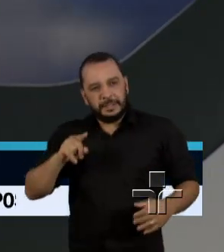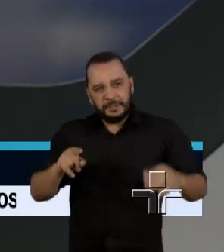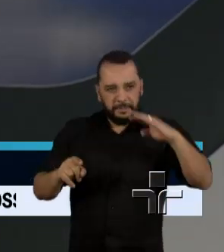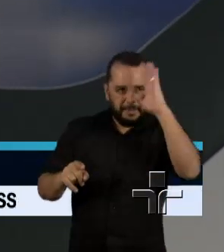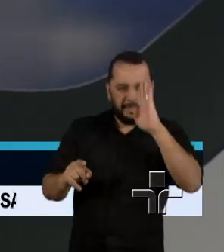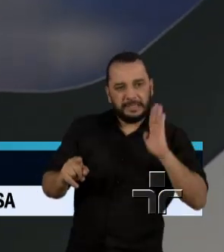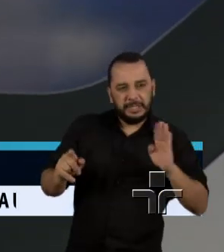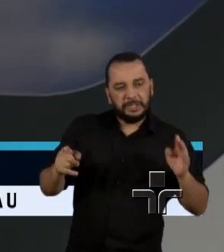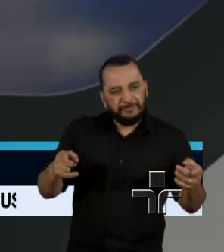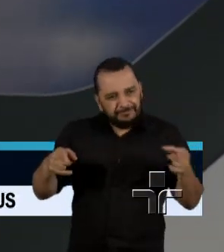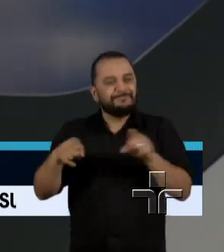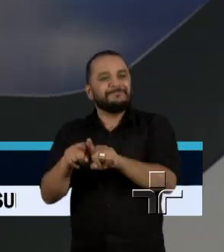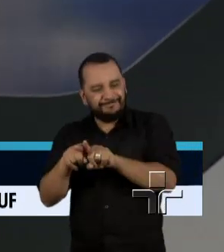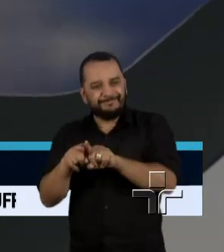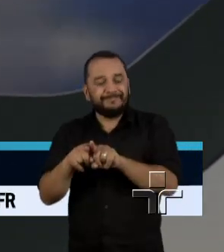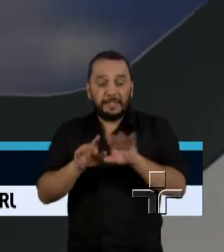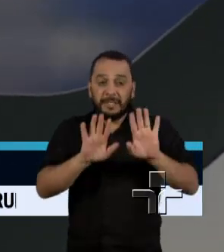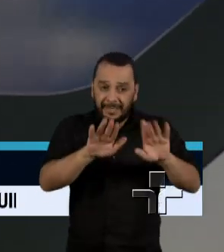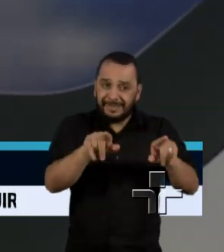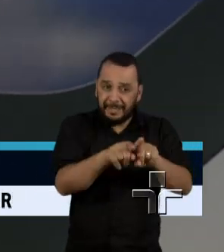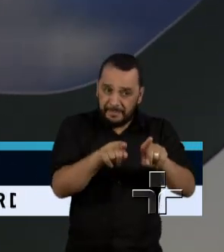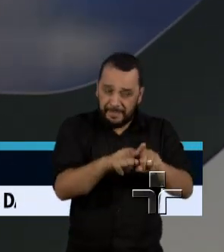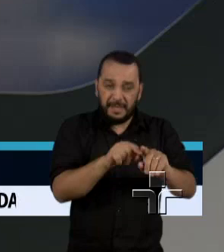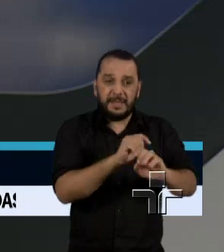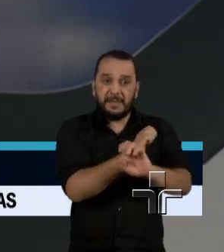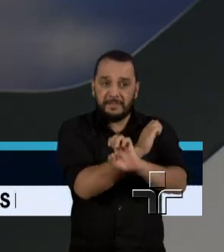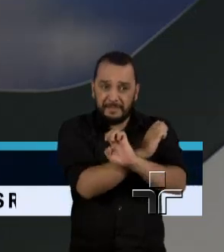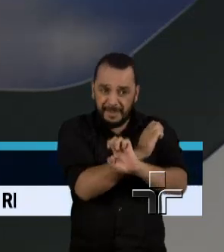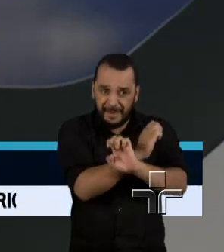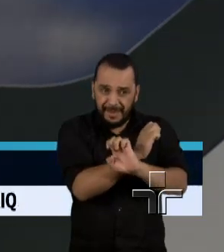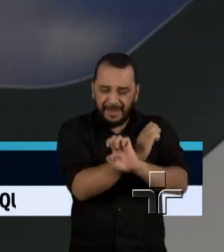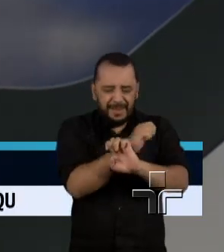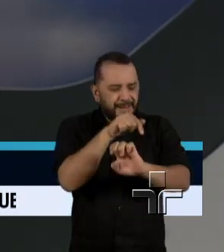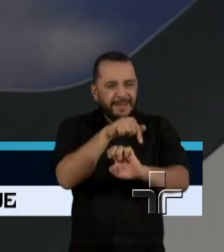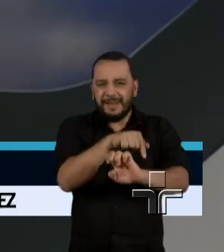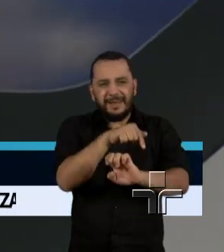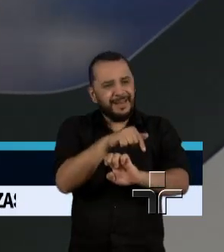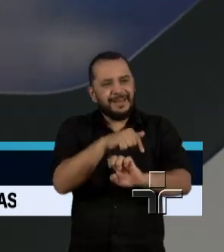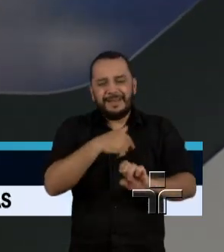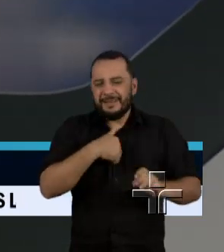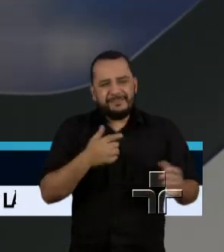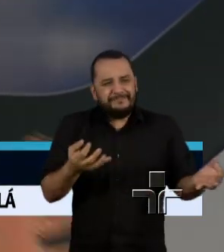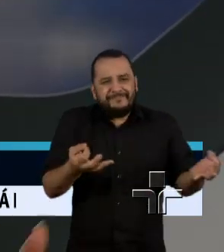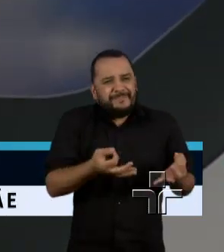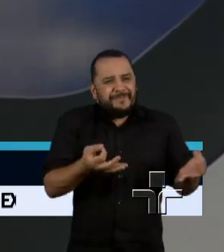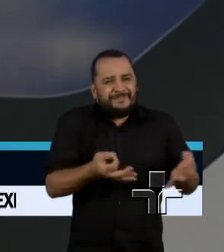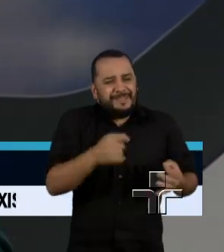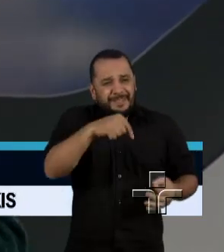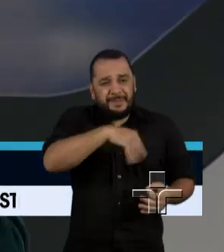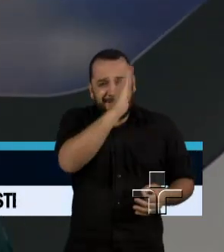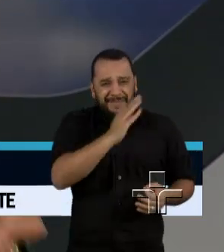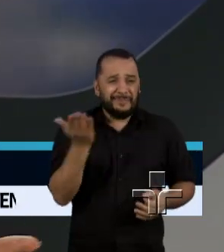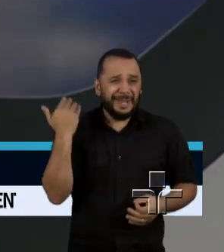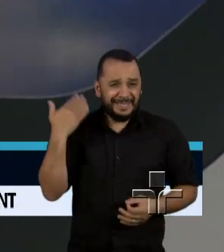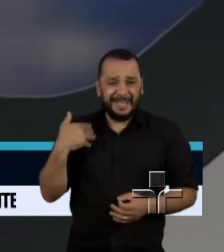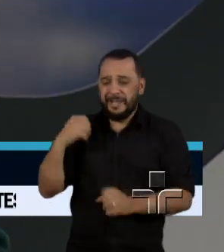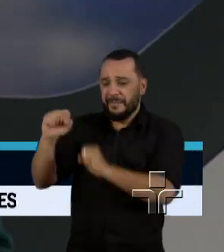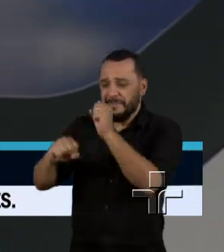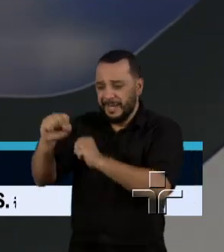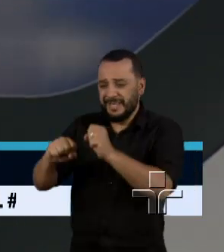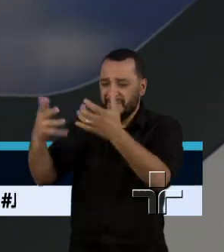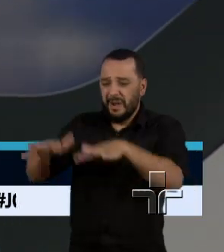E eu gostaria de lembrar que a Embraer realmente foi uma ilha de excelência nesse país. Quando nada dava certo, as